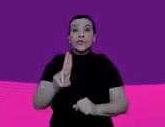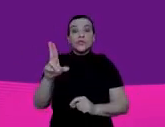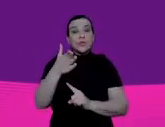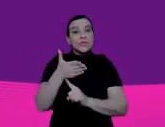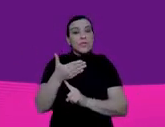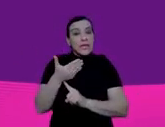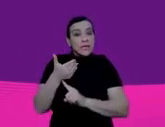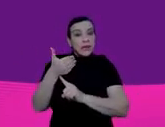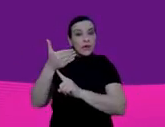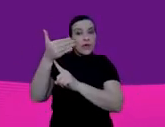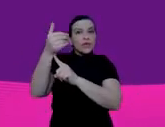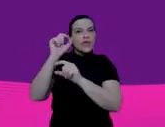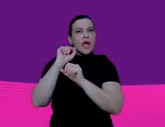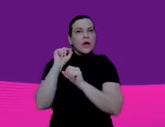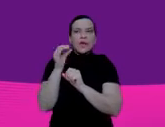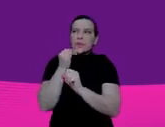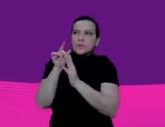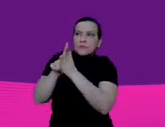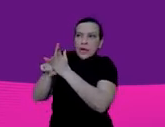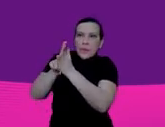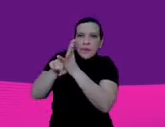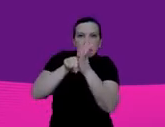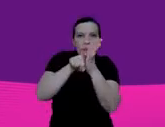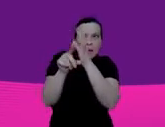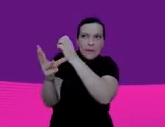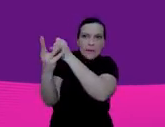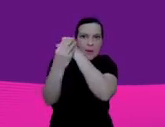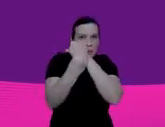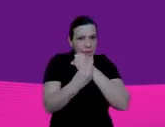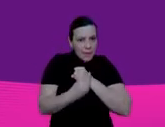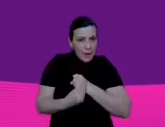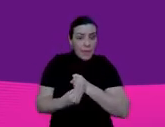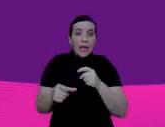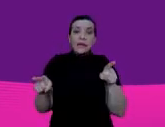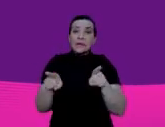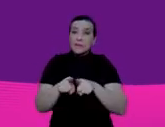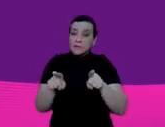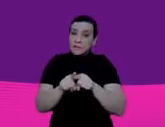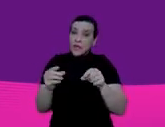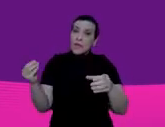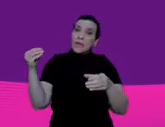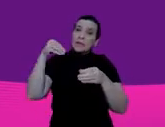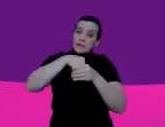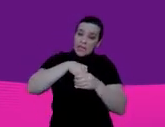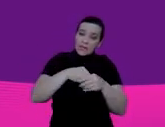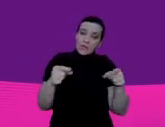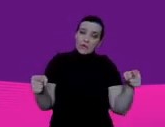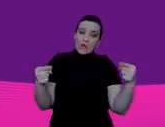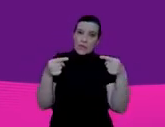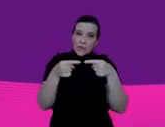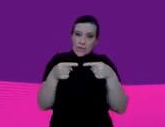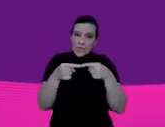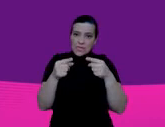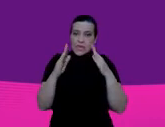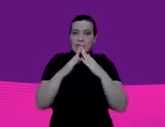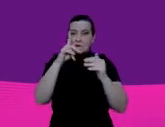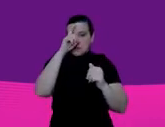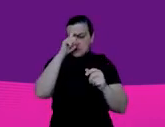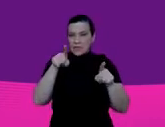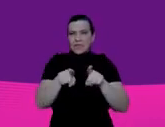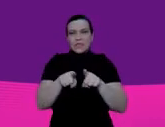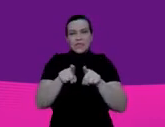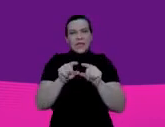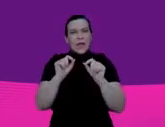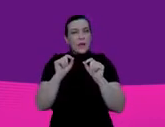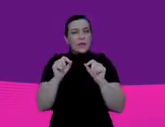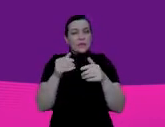de dados e avaliação do nosso resultado, quanto para integração clínica, como a gente vai ver já. O fluxograma do protocolo é muito simples, mas tem